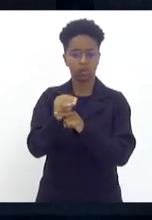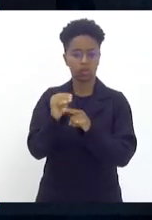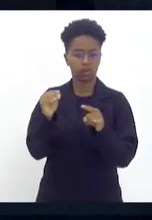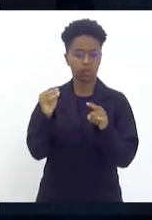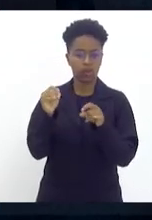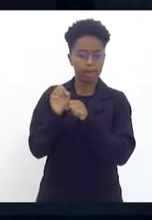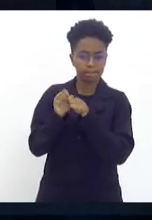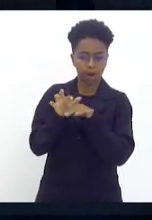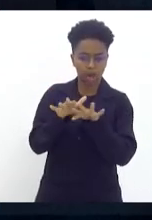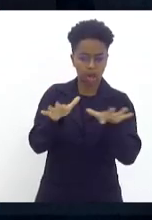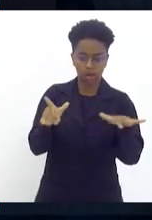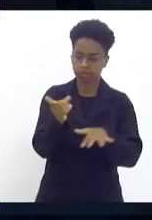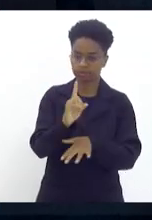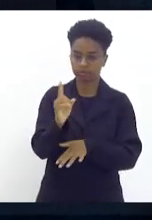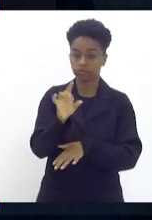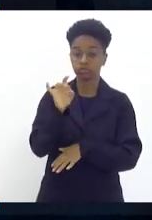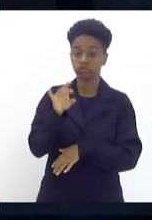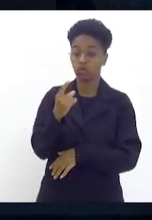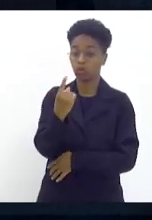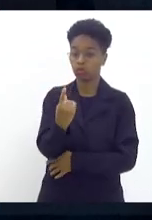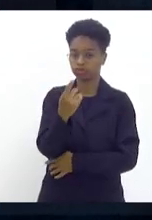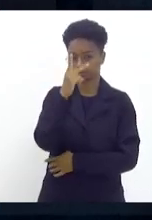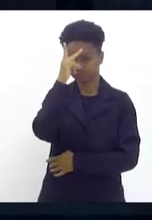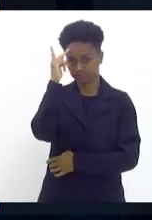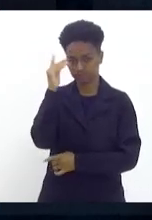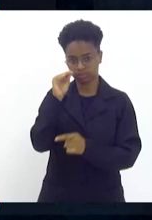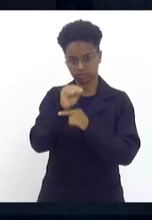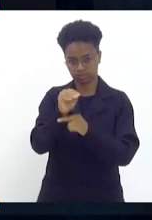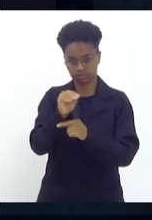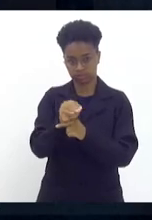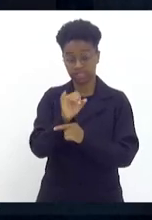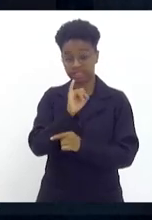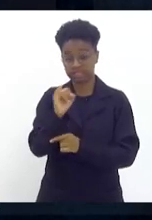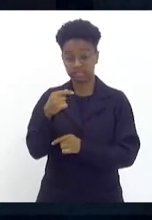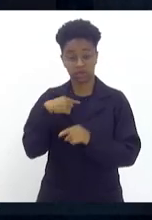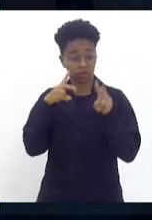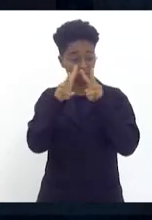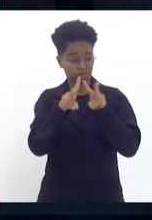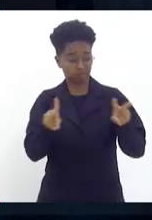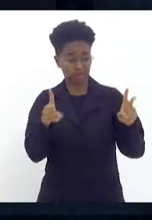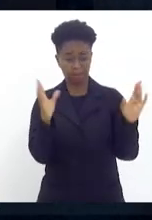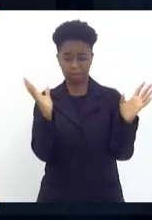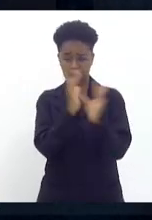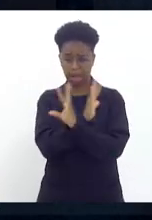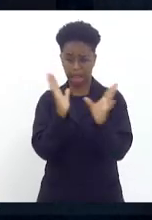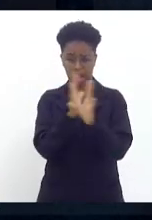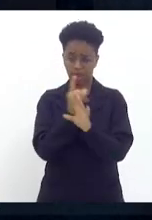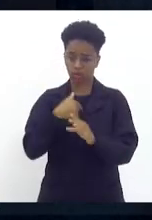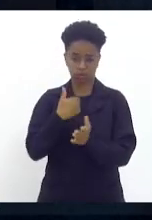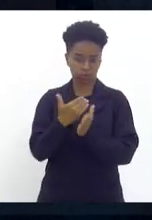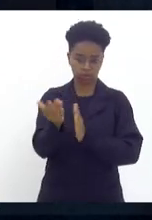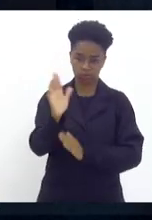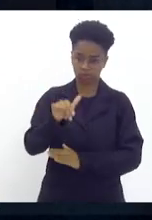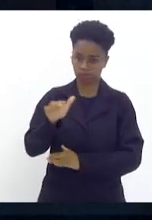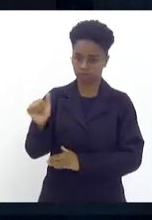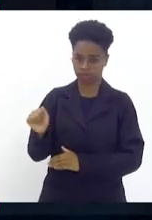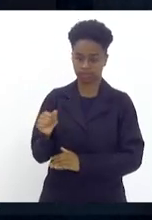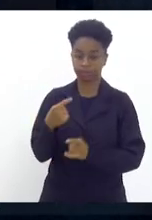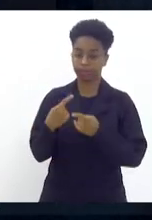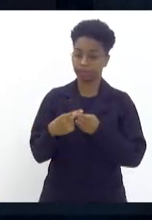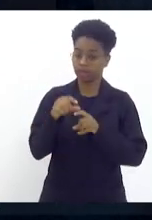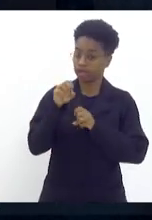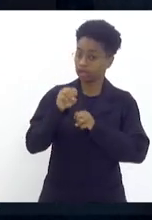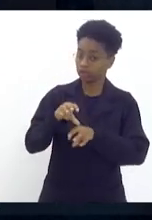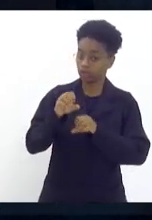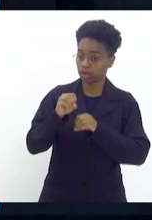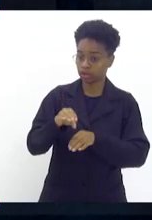mas somente de uma pessoa. Se eu olhasse para multidões, eu não começaria nunca. Um educador,